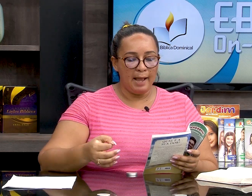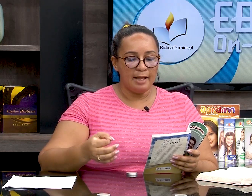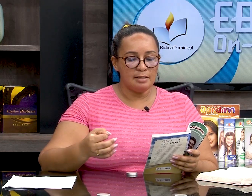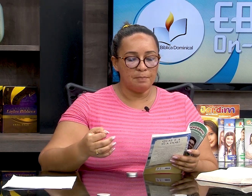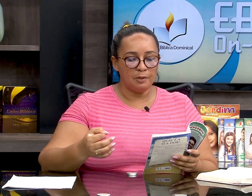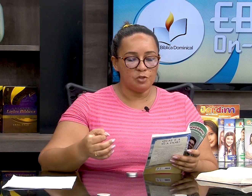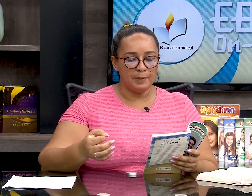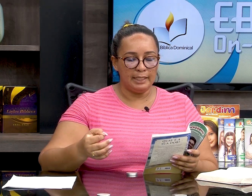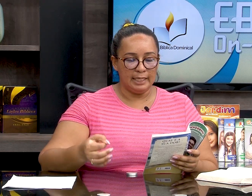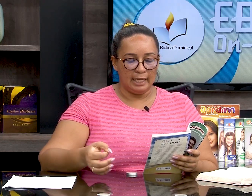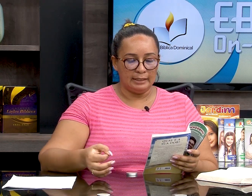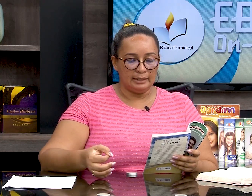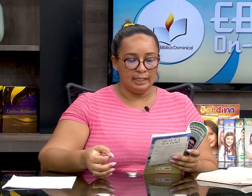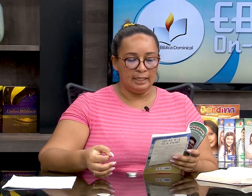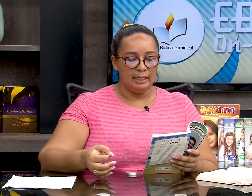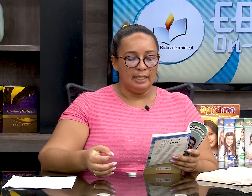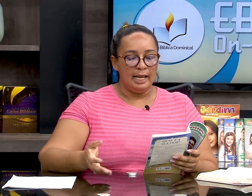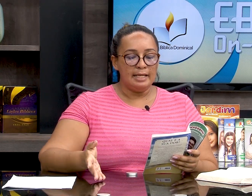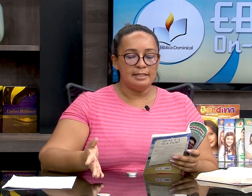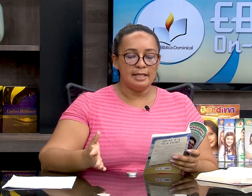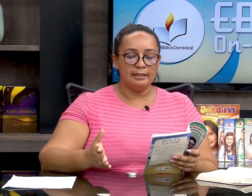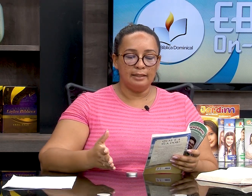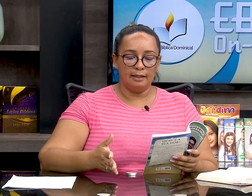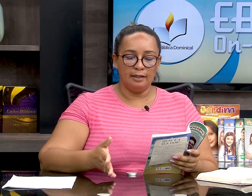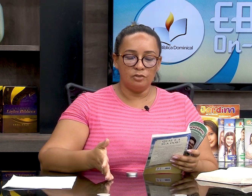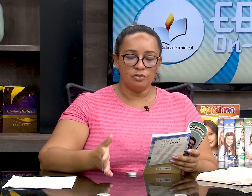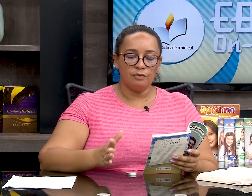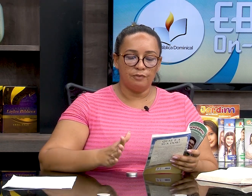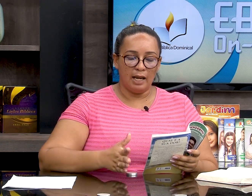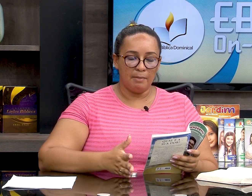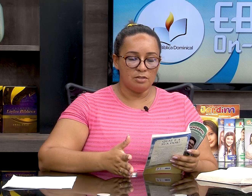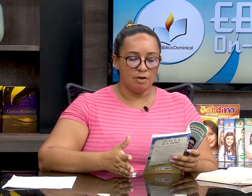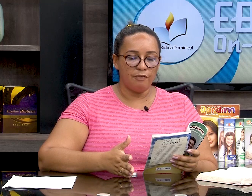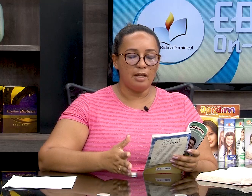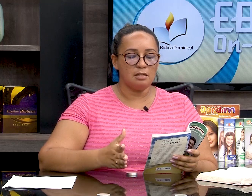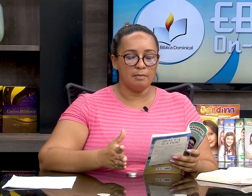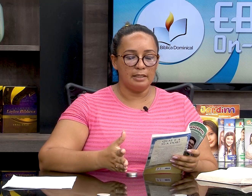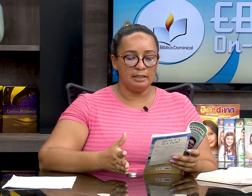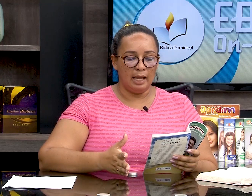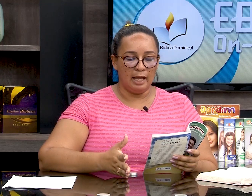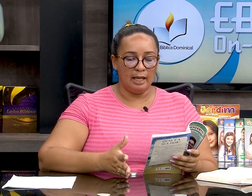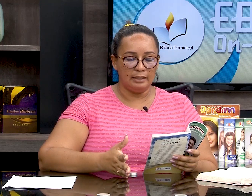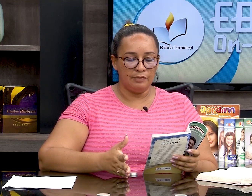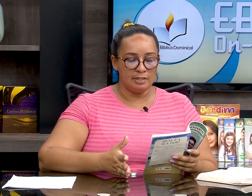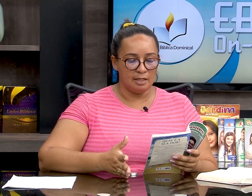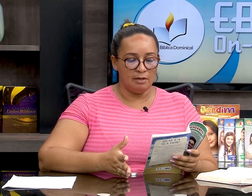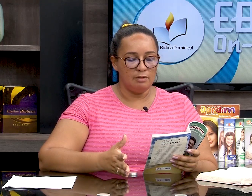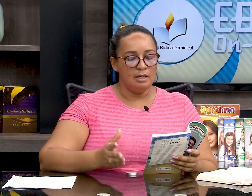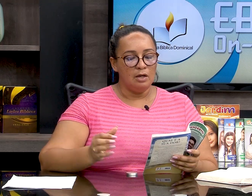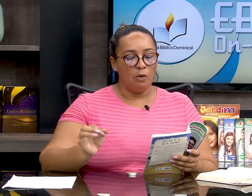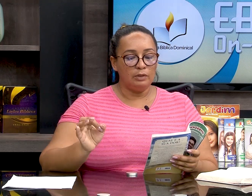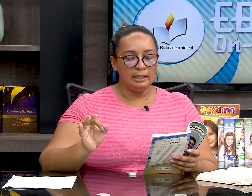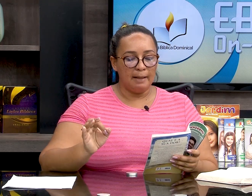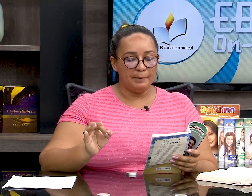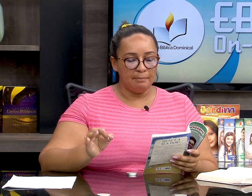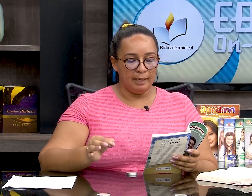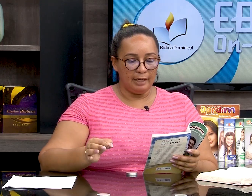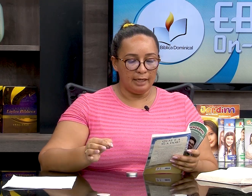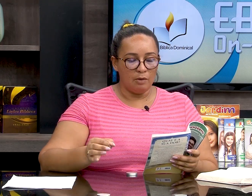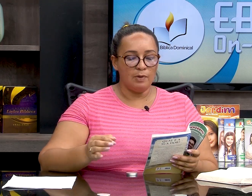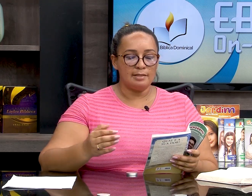pode ser paz e prosperidade né esses sete anos falar mais uma vez Sobre a divisão